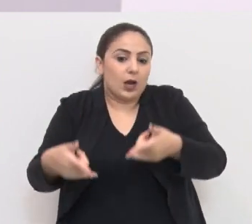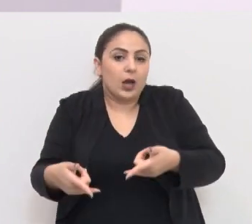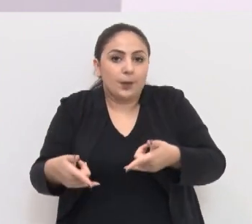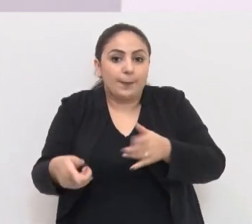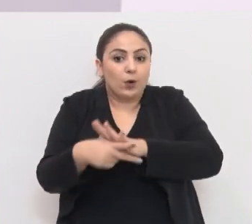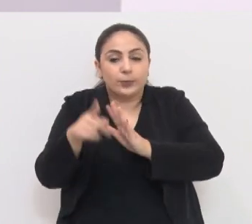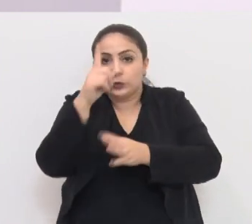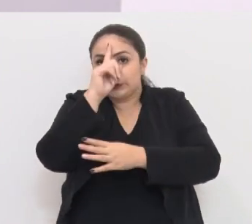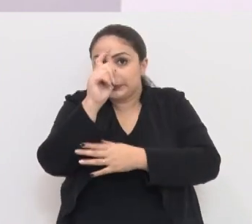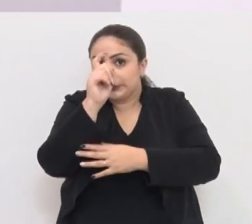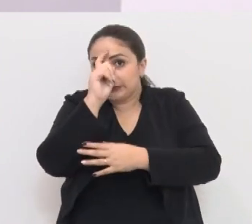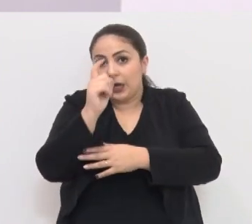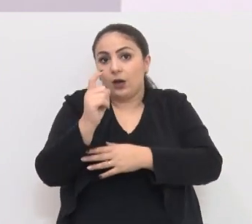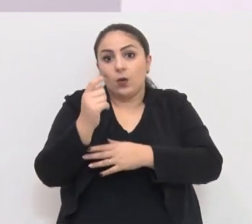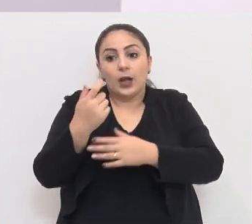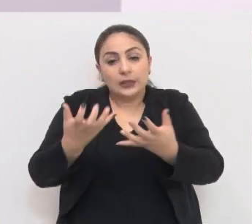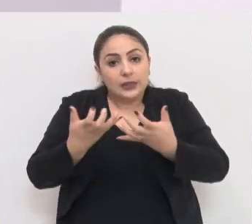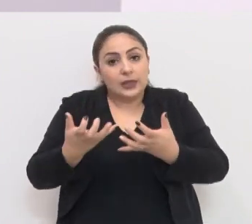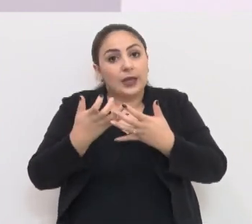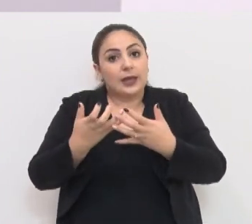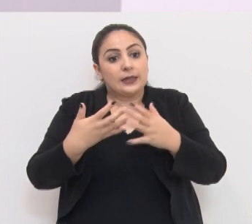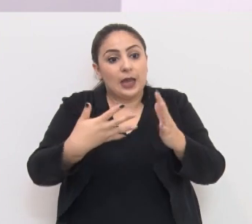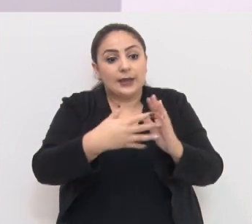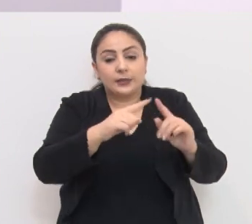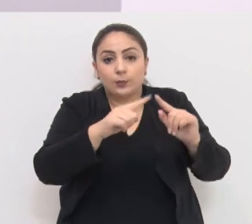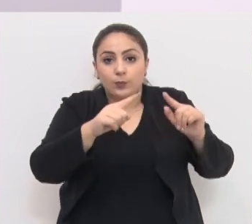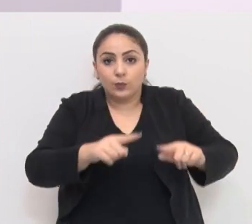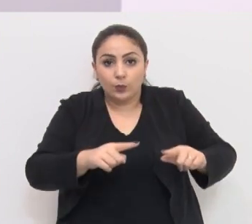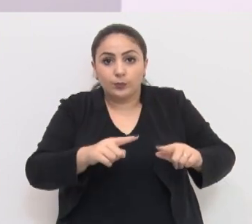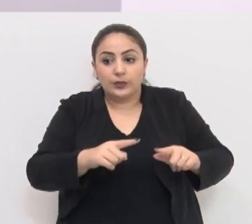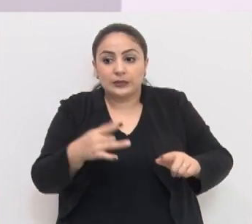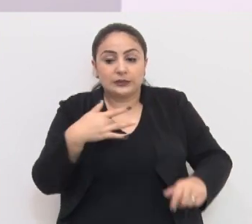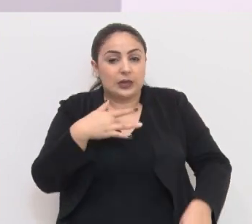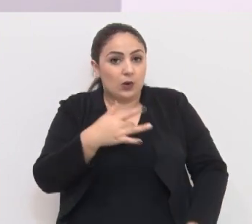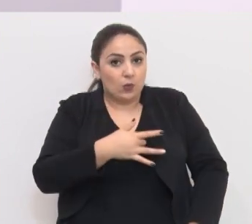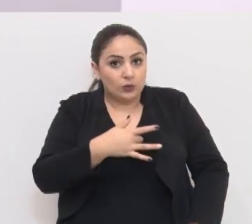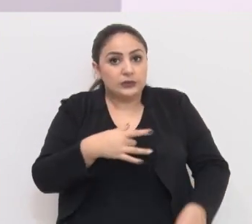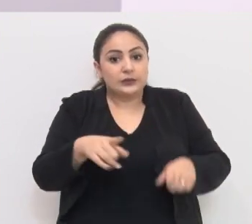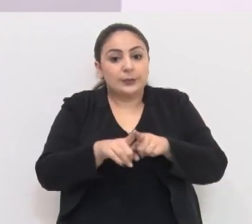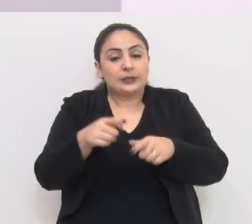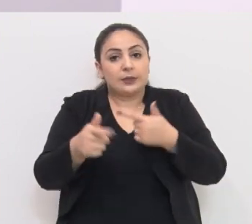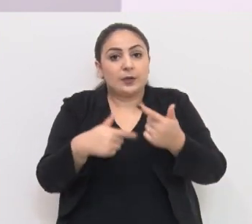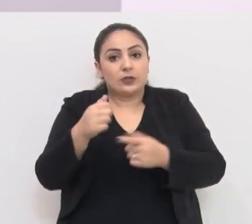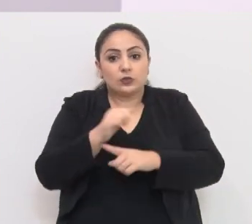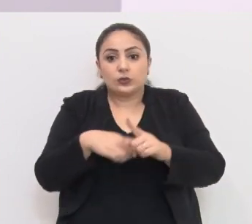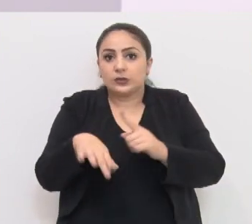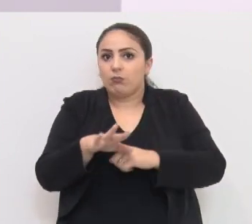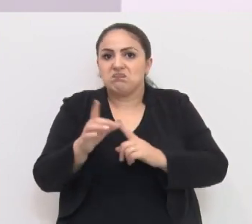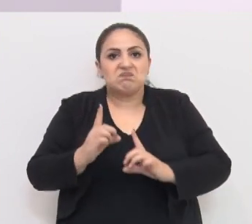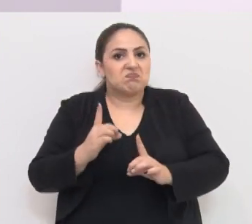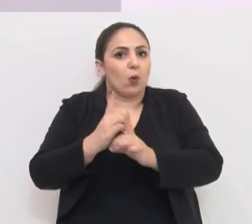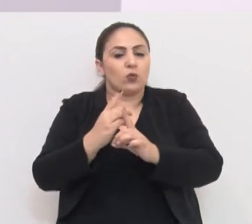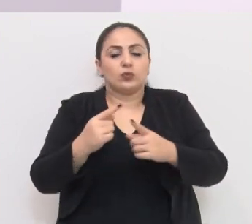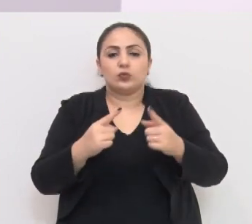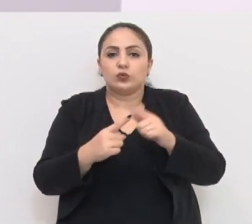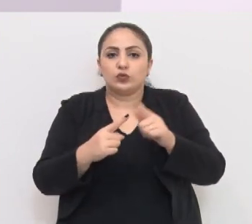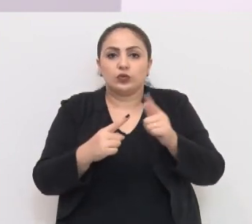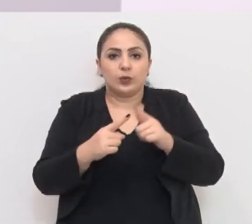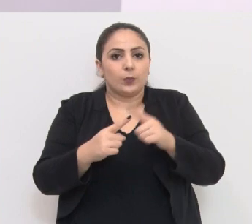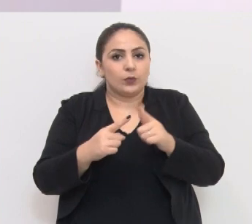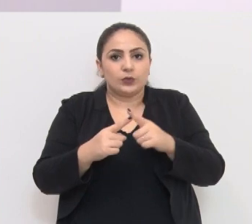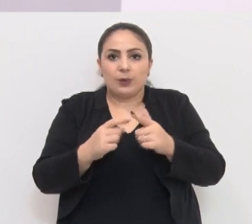no leito, e que procuram na rede pública, tanto de saúde quanto da assistência social, e que não